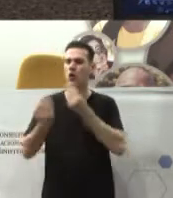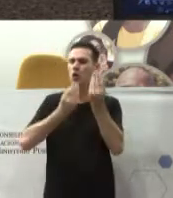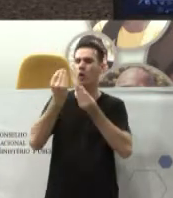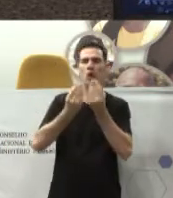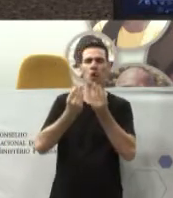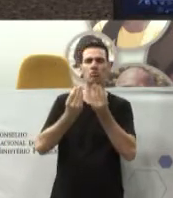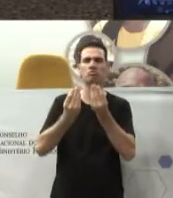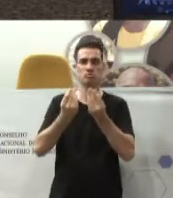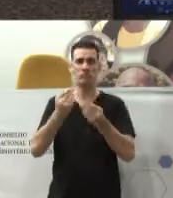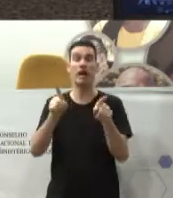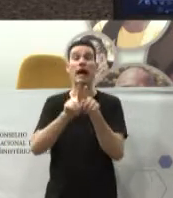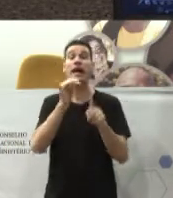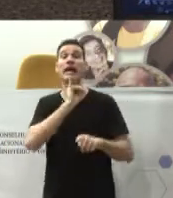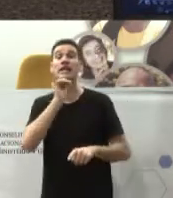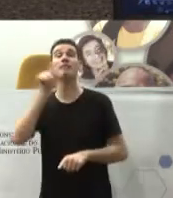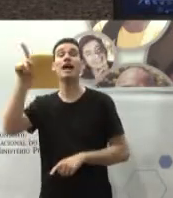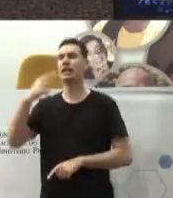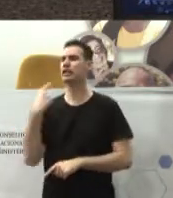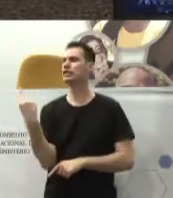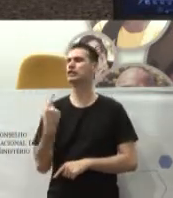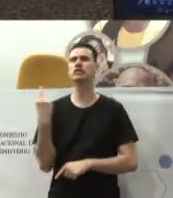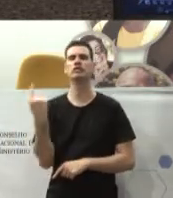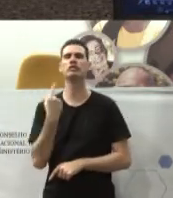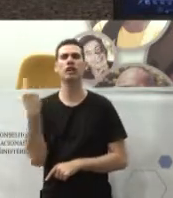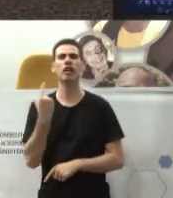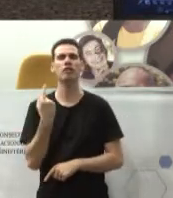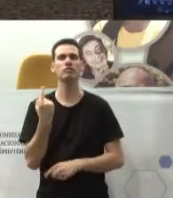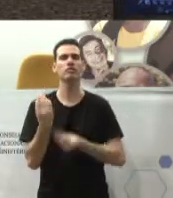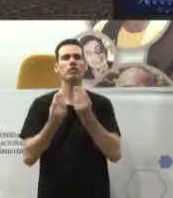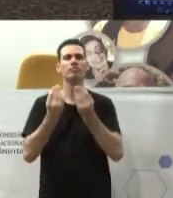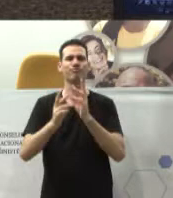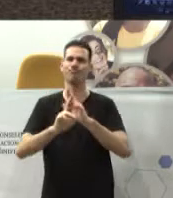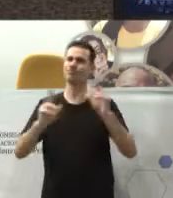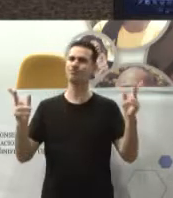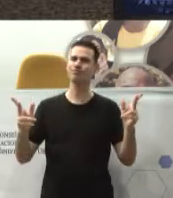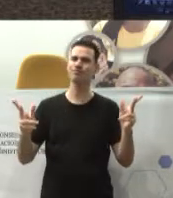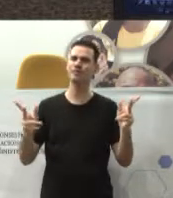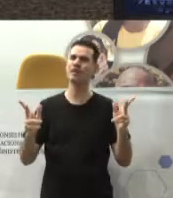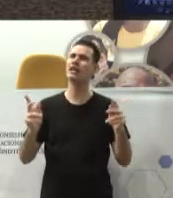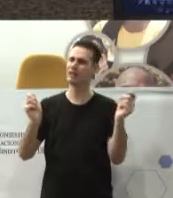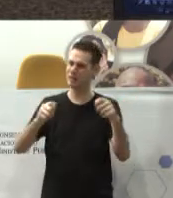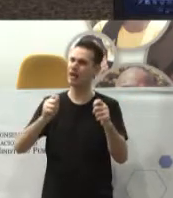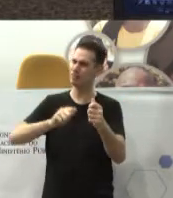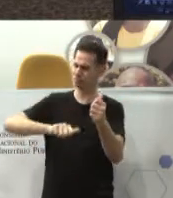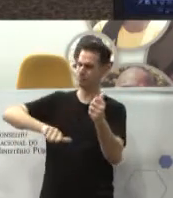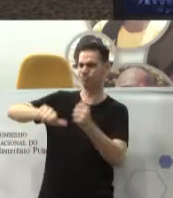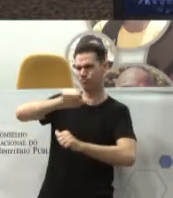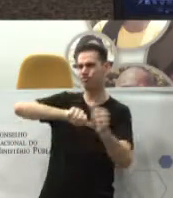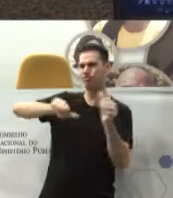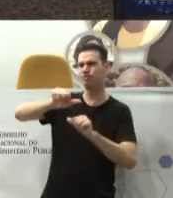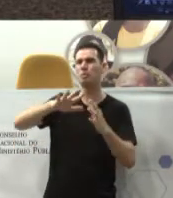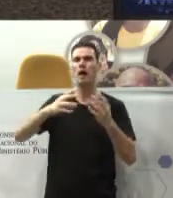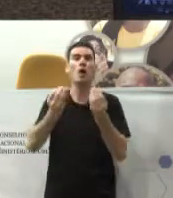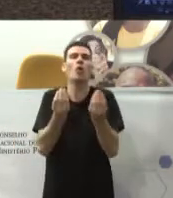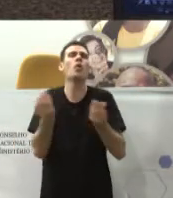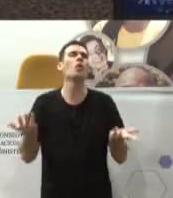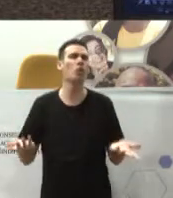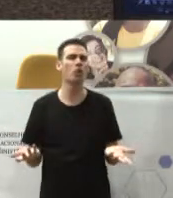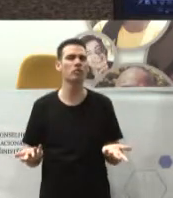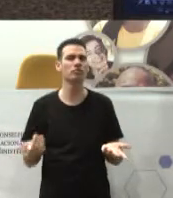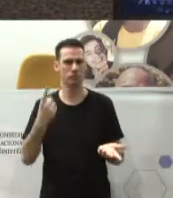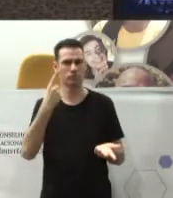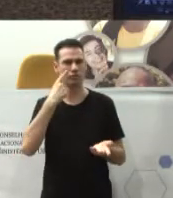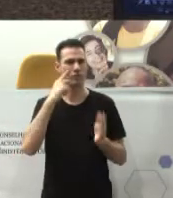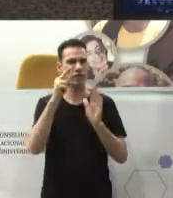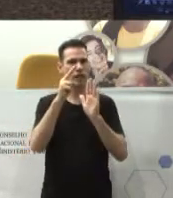não. Ele vai dando canetada lá, né? Isso pode ser modificado, mas tem um jeito. Na